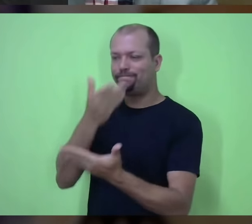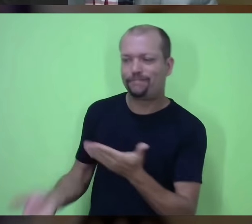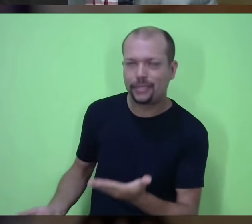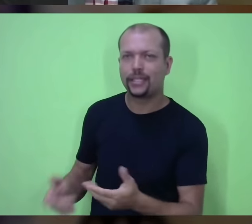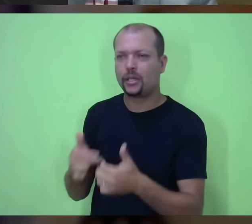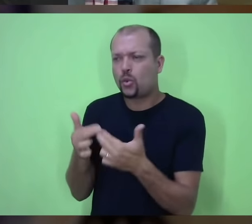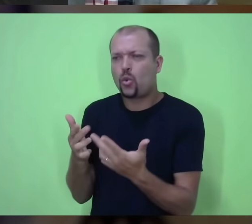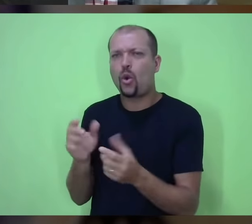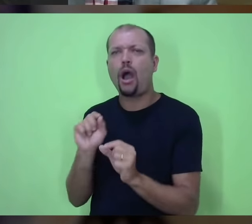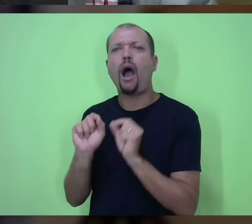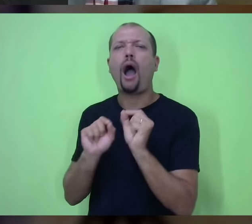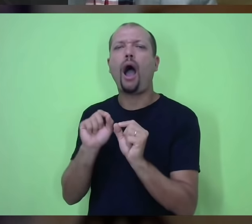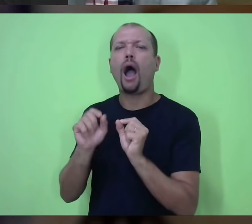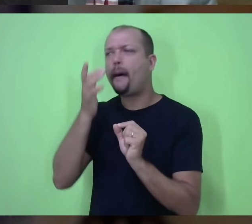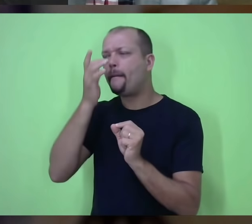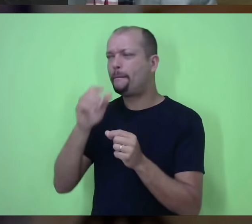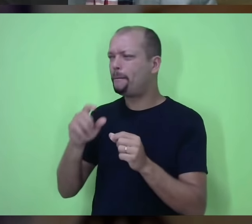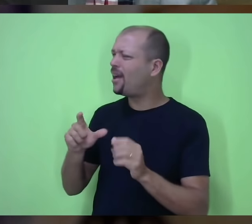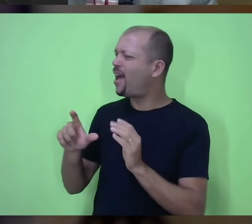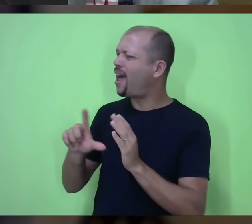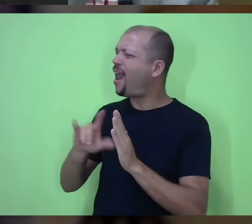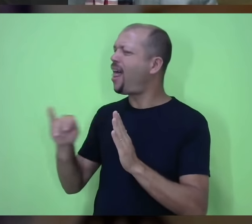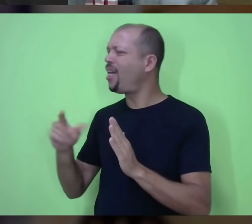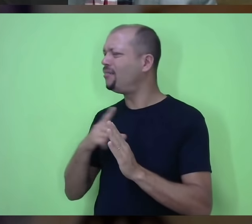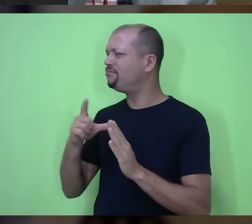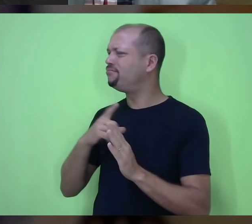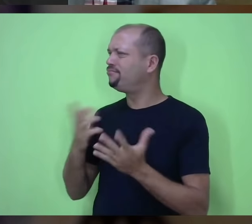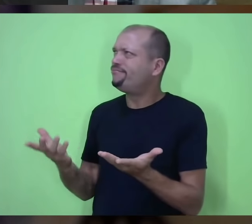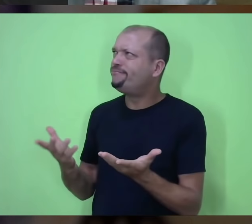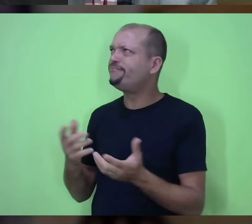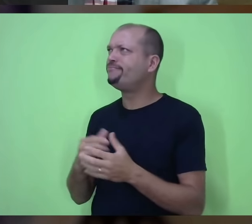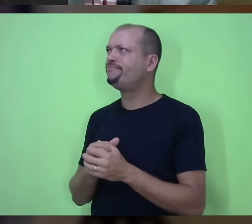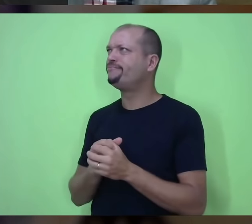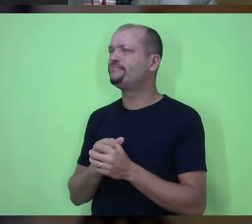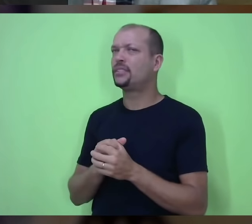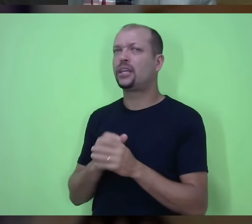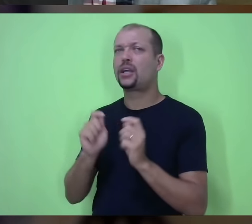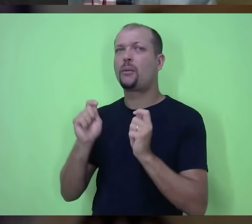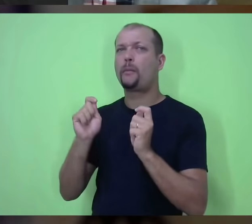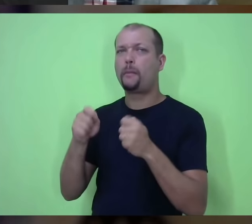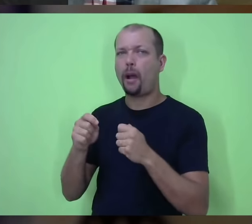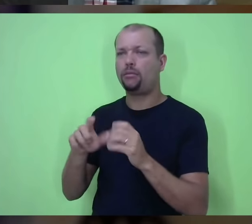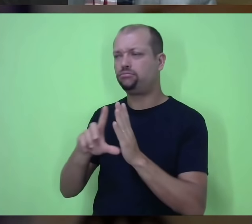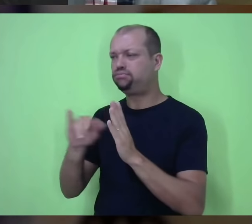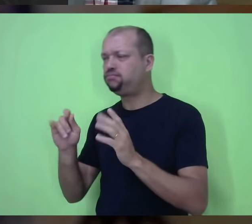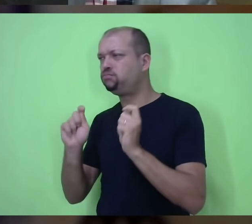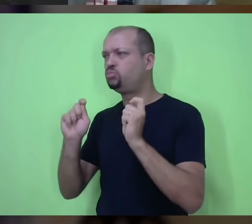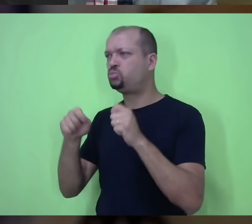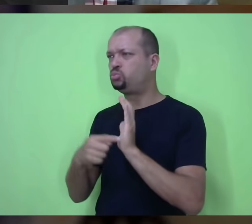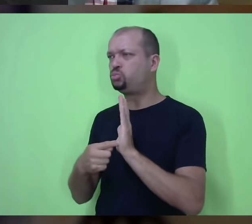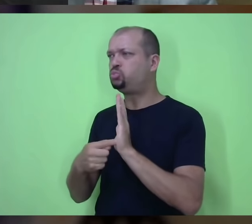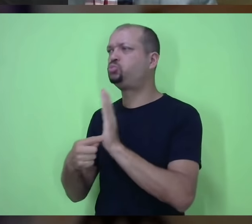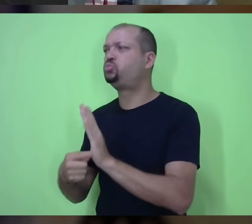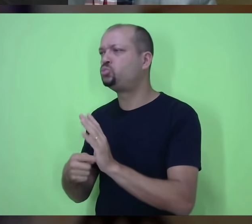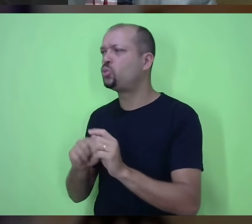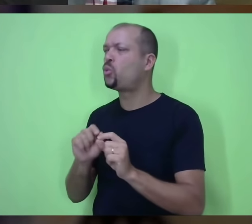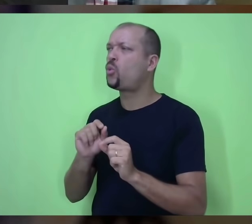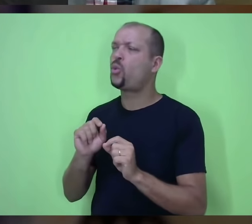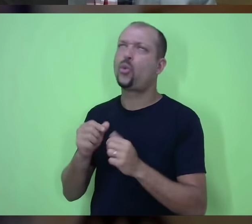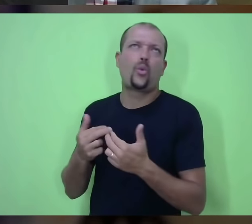perdida? Existe uma legislação, existe algum código moral, alguma lei que